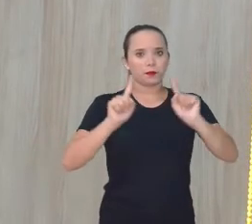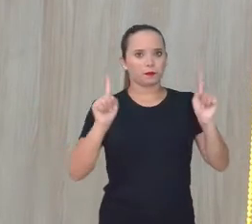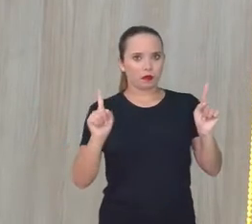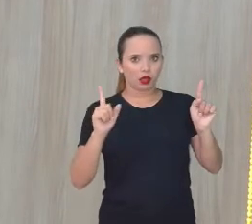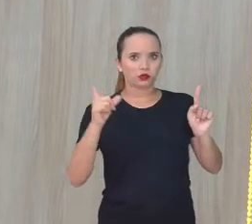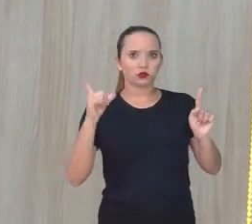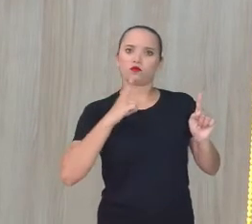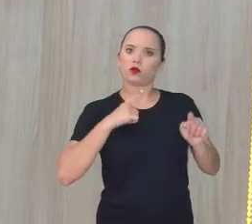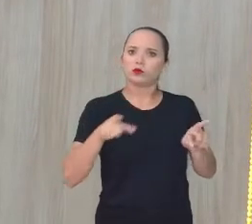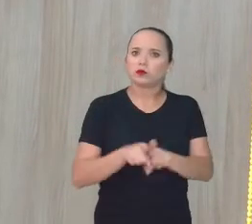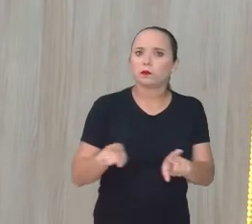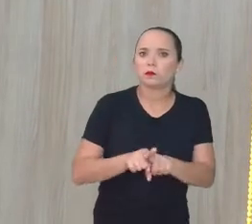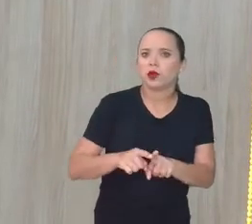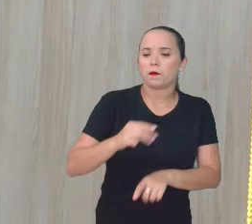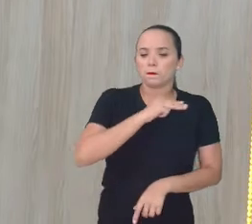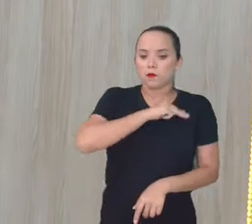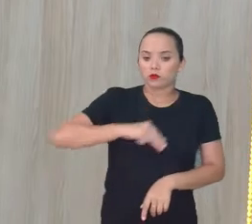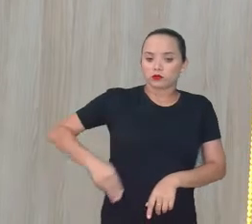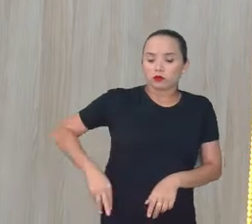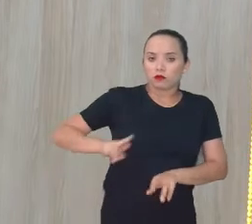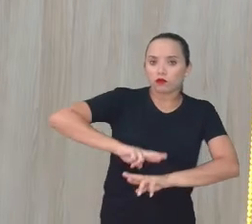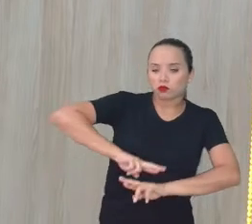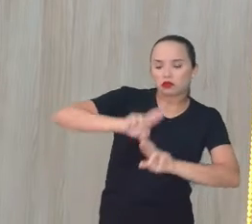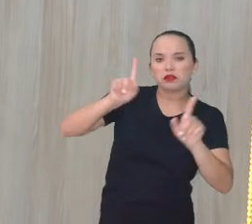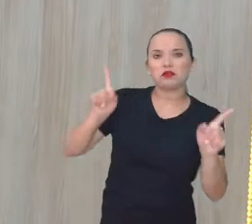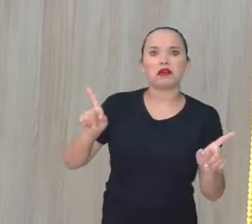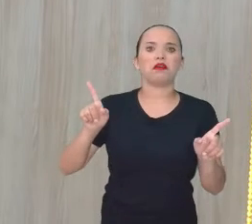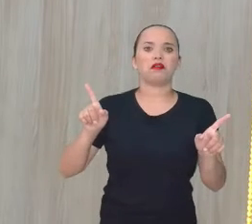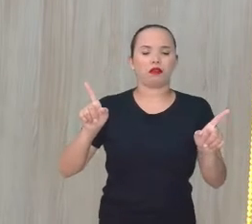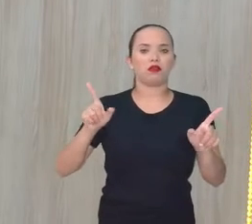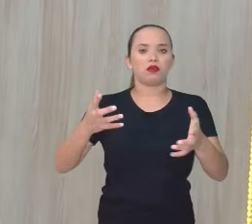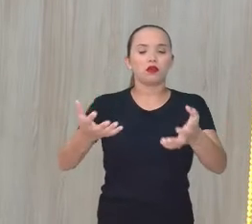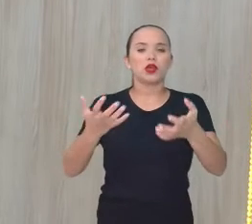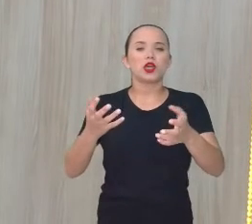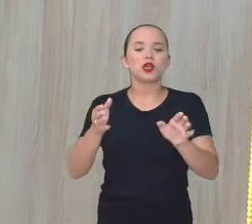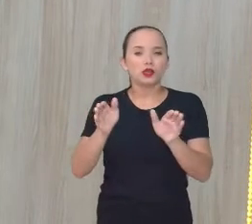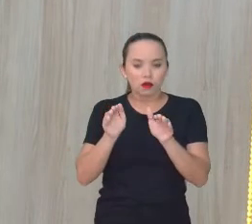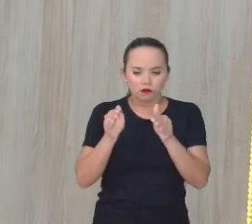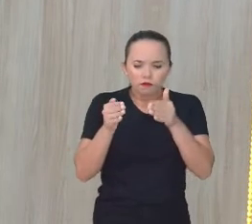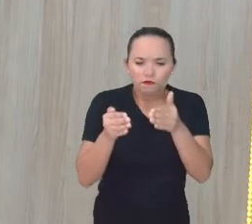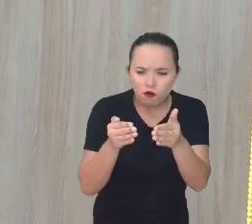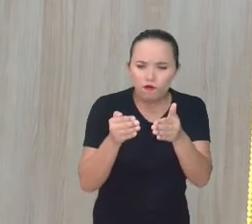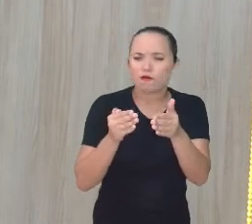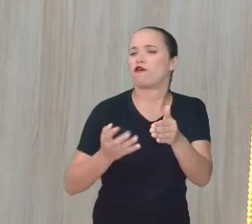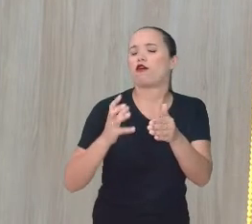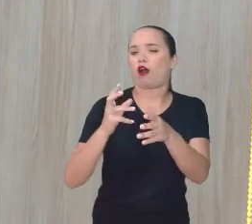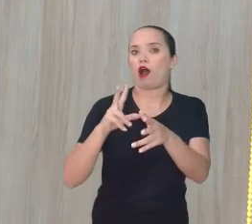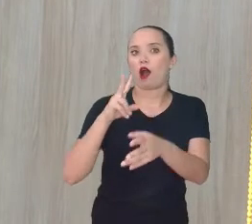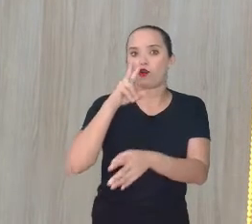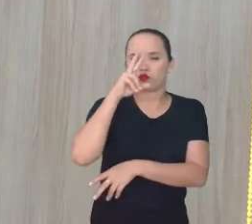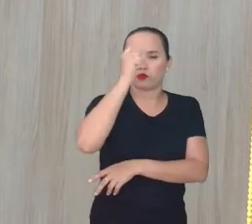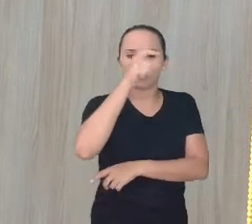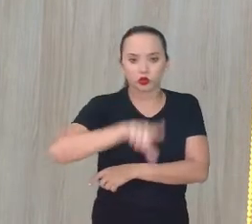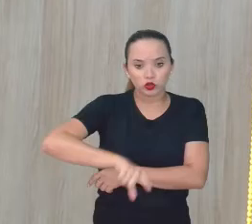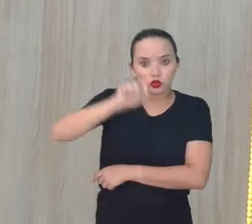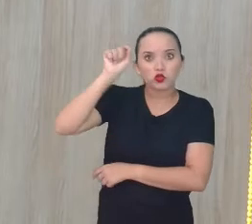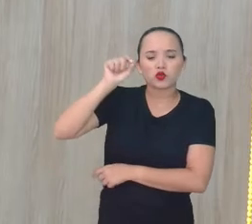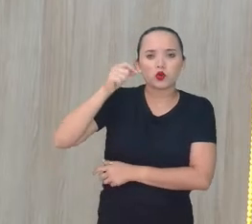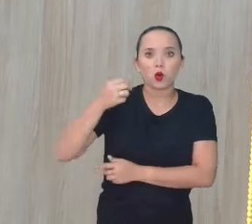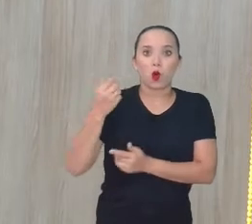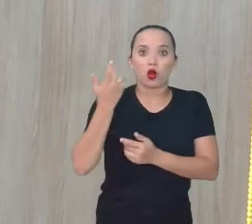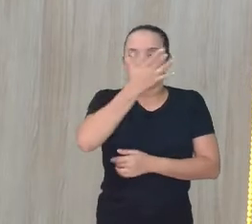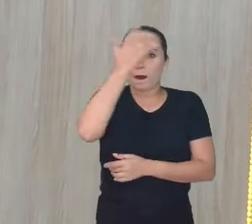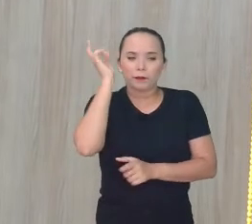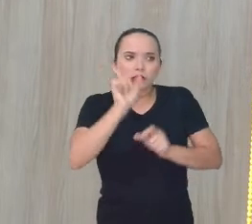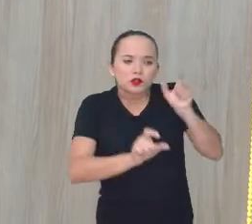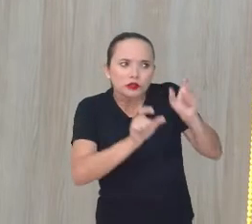que governaram de forma diferente, tentando concentrar os poderes em mãos e muito